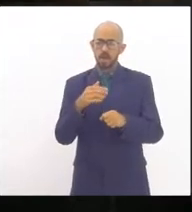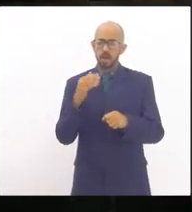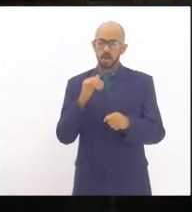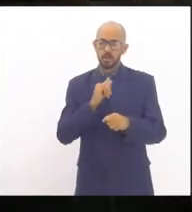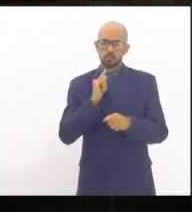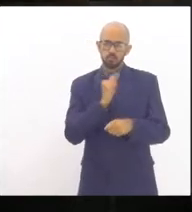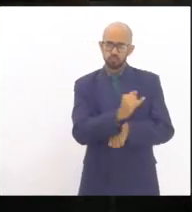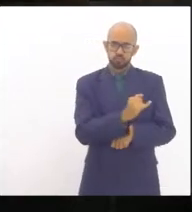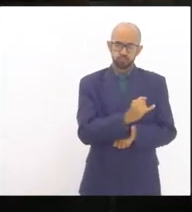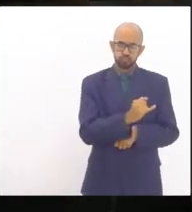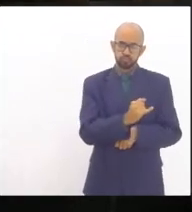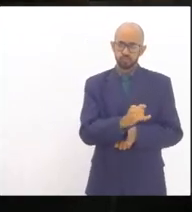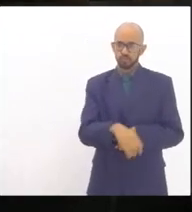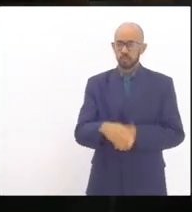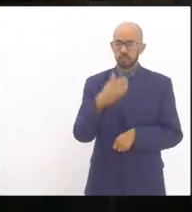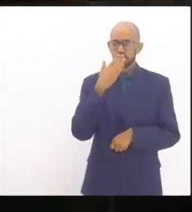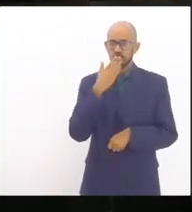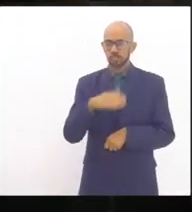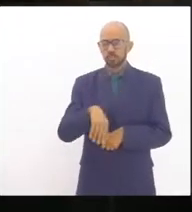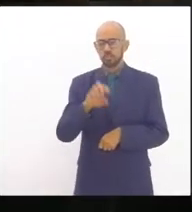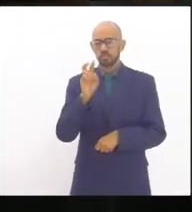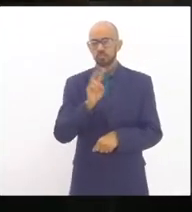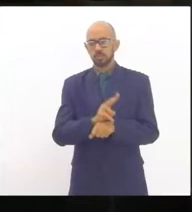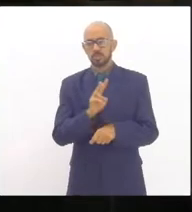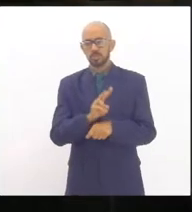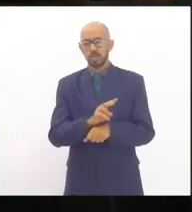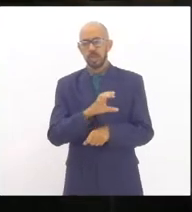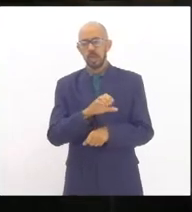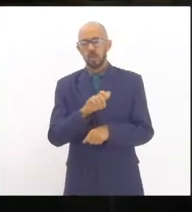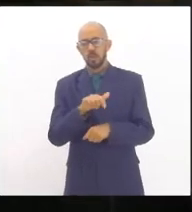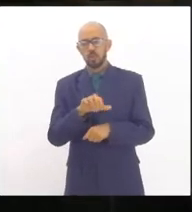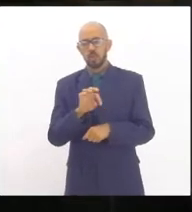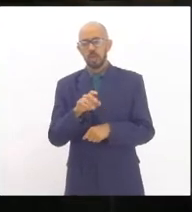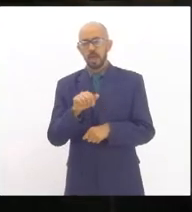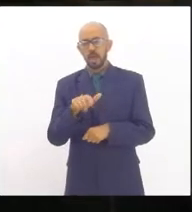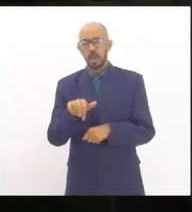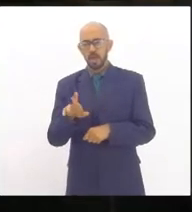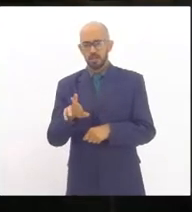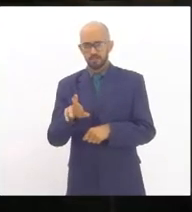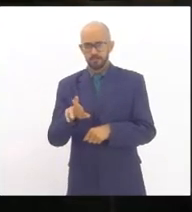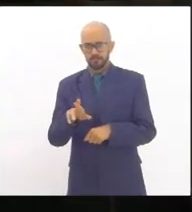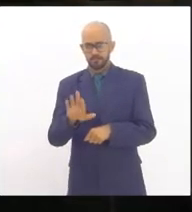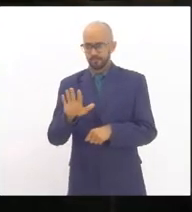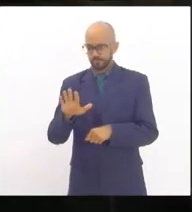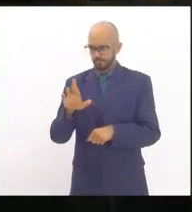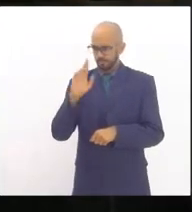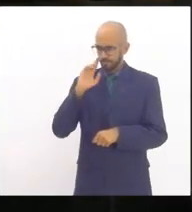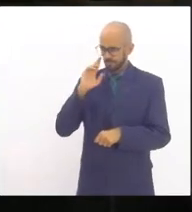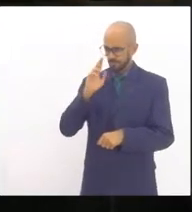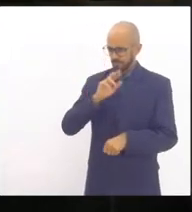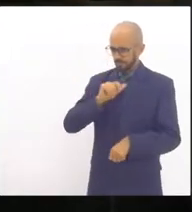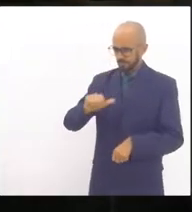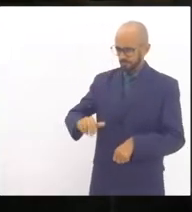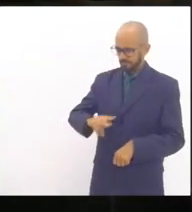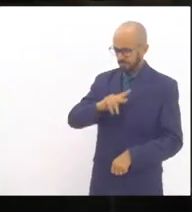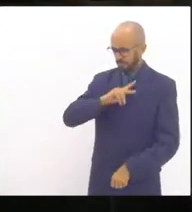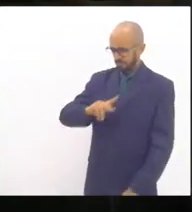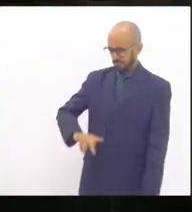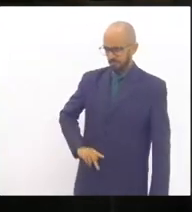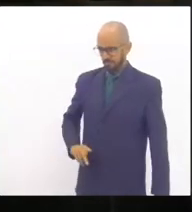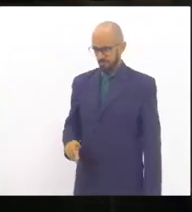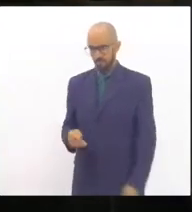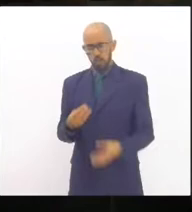cautelar e deu a cautelar pretendida mas senhora Presidente como